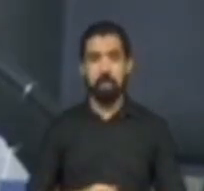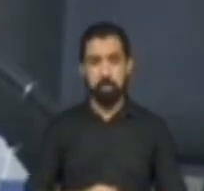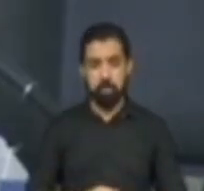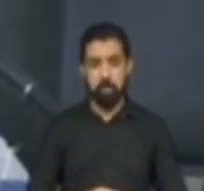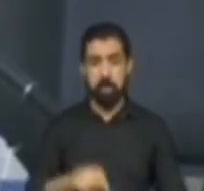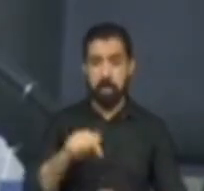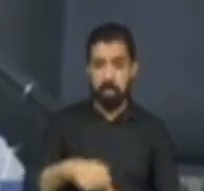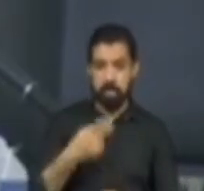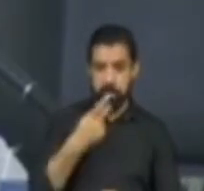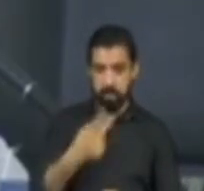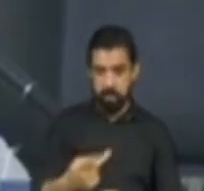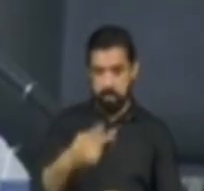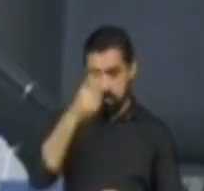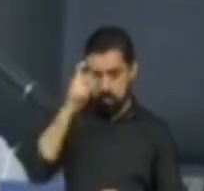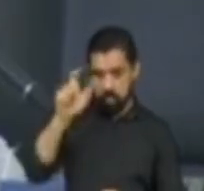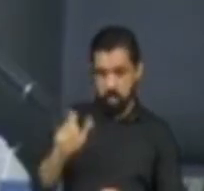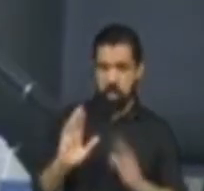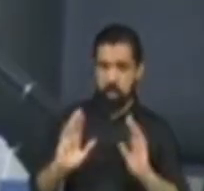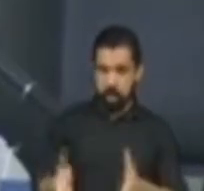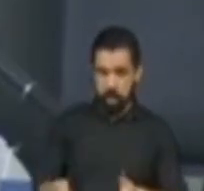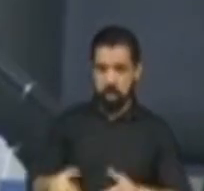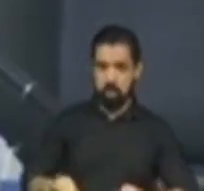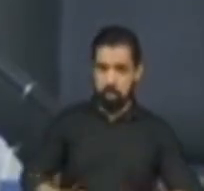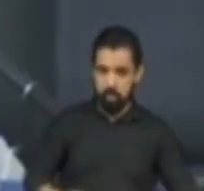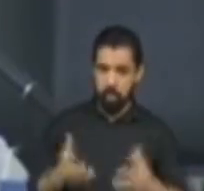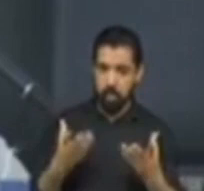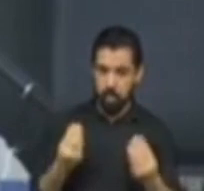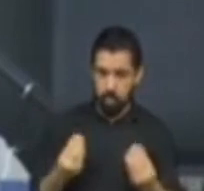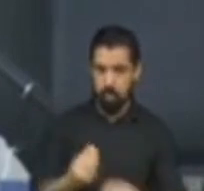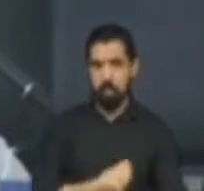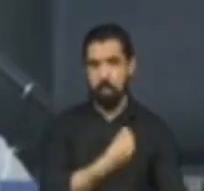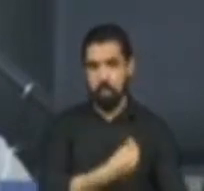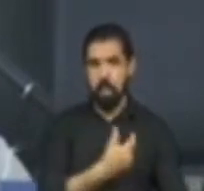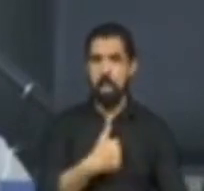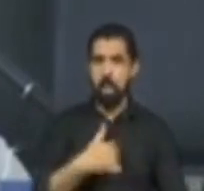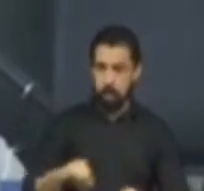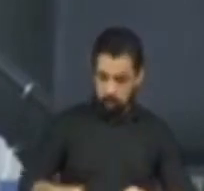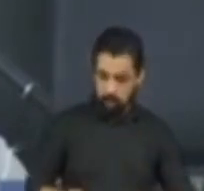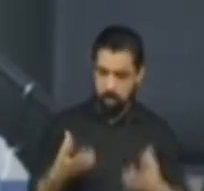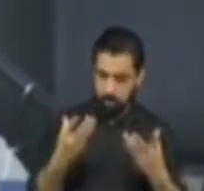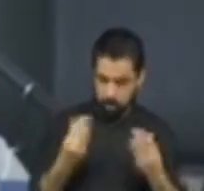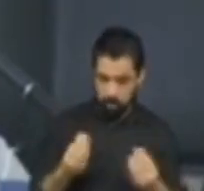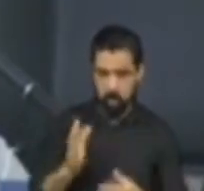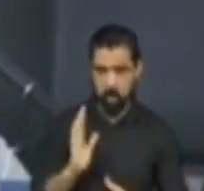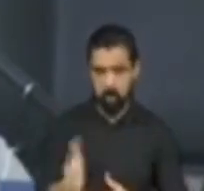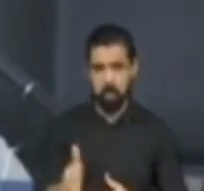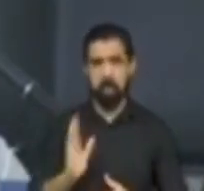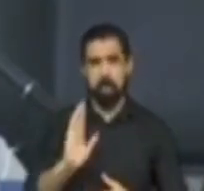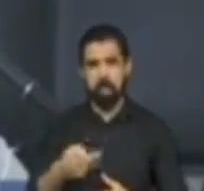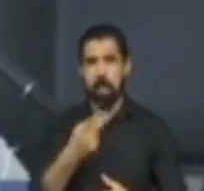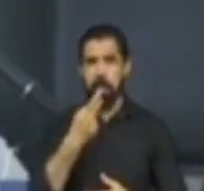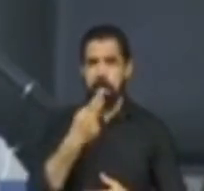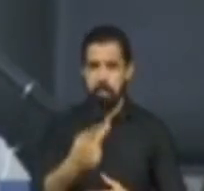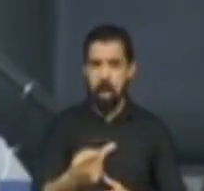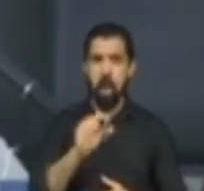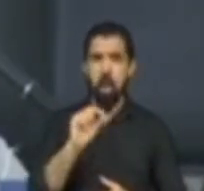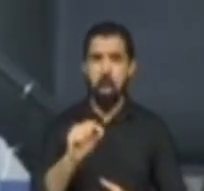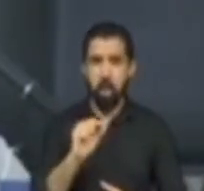fala de um homem que já sofreu muito na vida, mas sofri muito. Posso dizer que eu comi o pão que o diabo